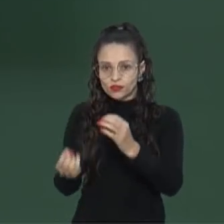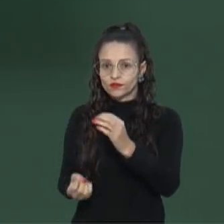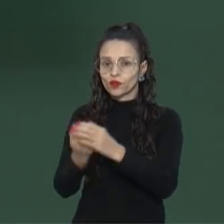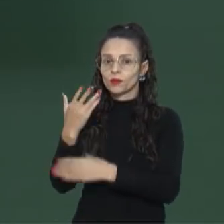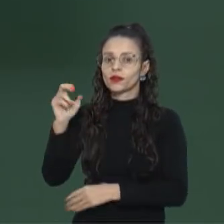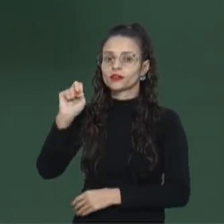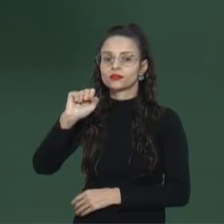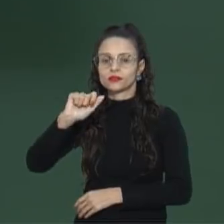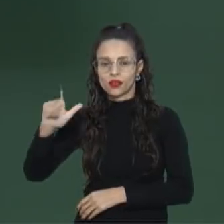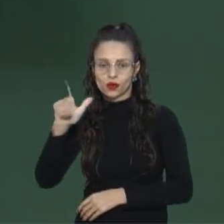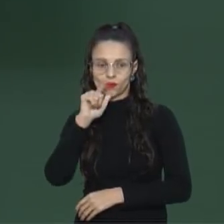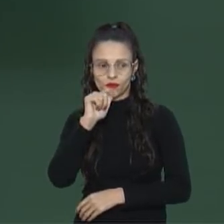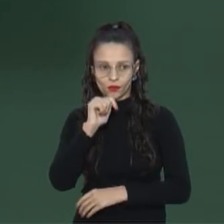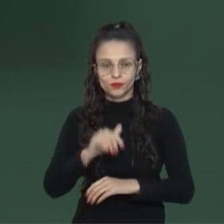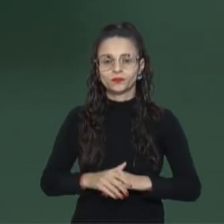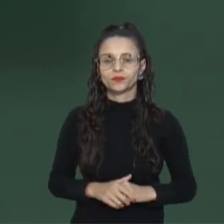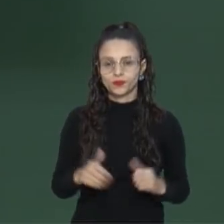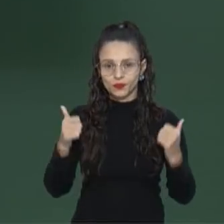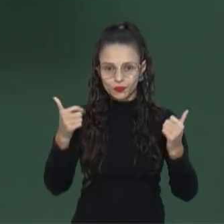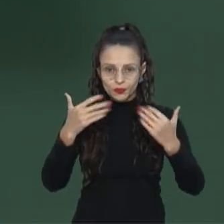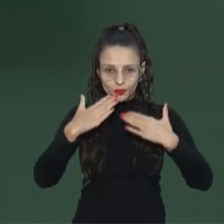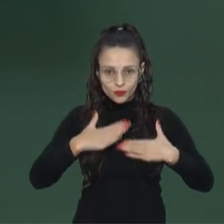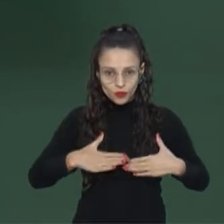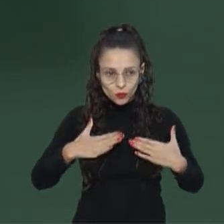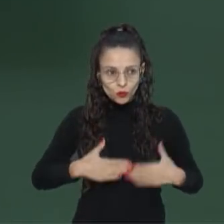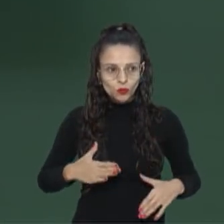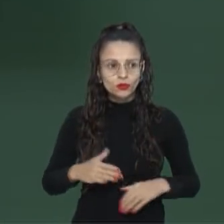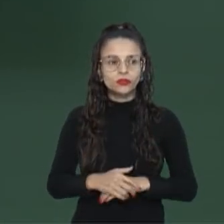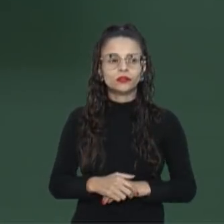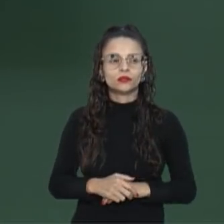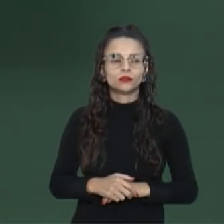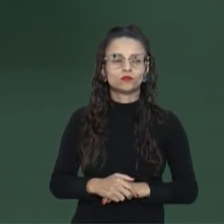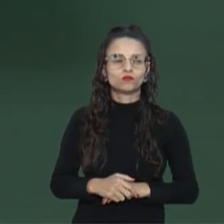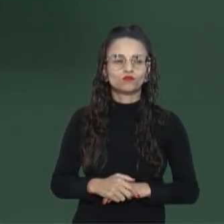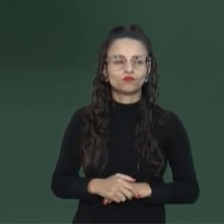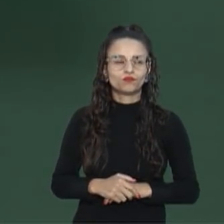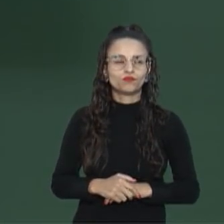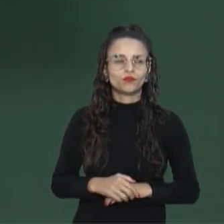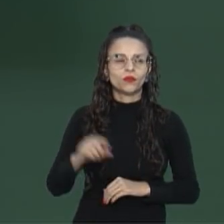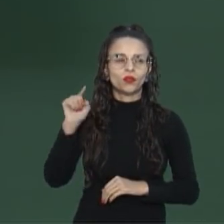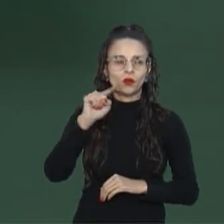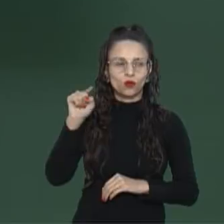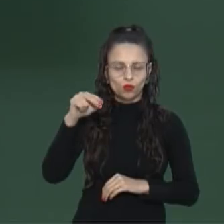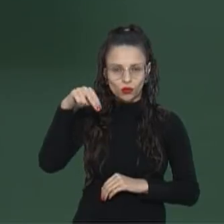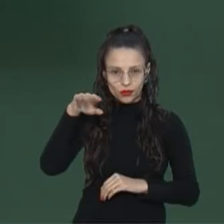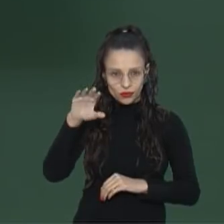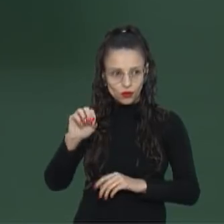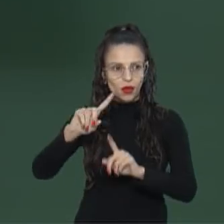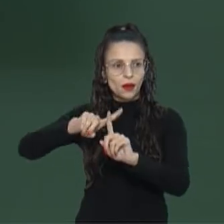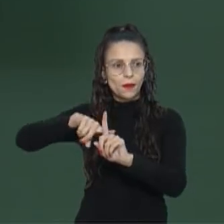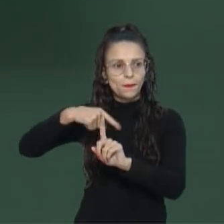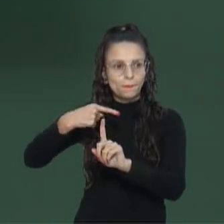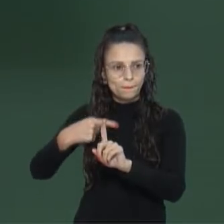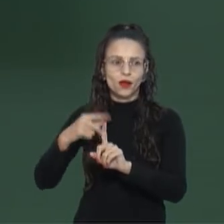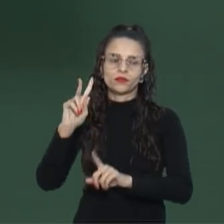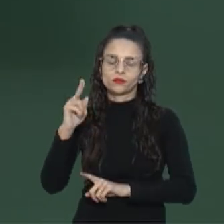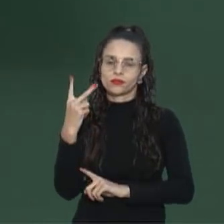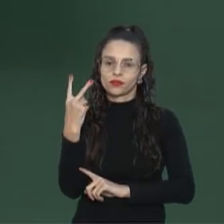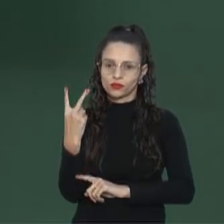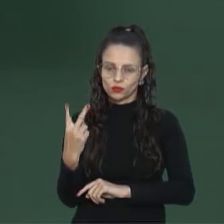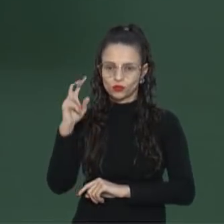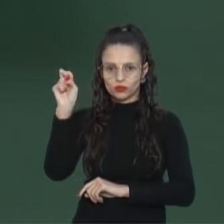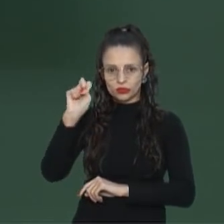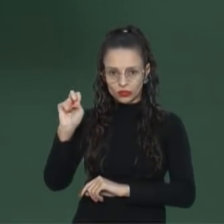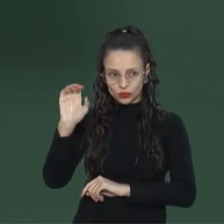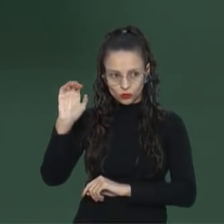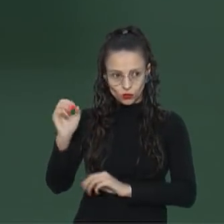sal e água. Tranquilo? Então, o óxido de zinco mais o ácido sulfúrico vai formar sulfato